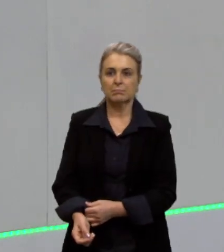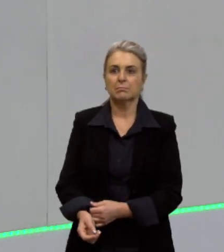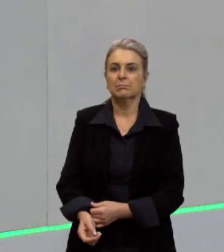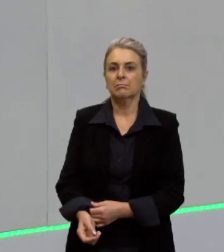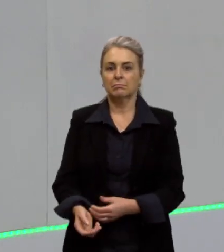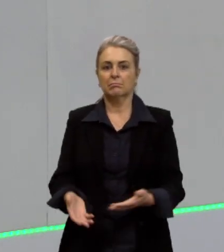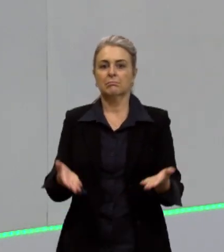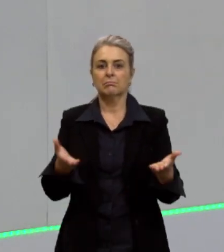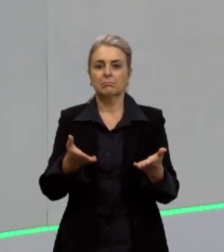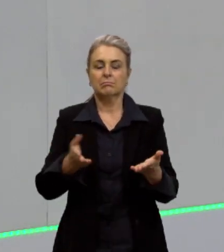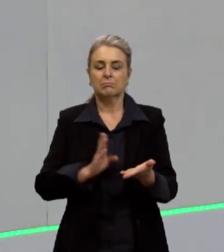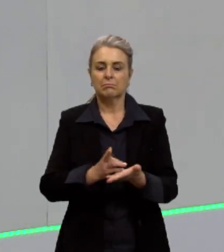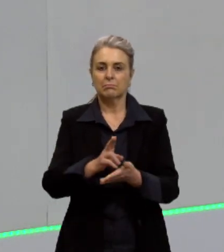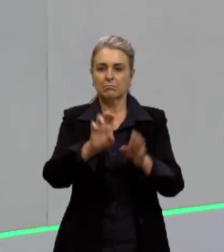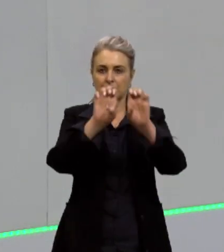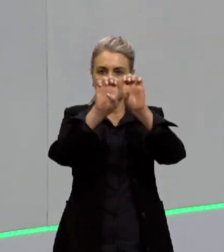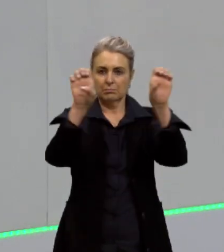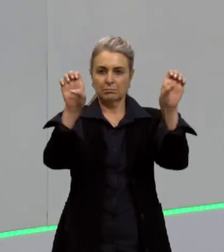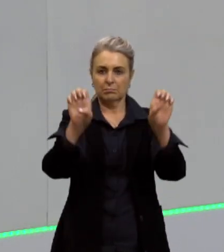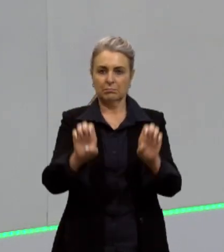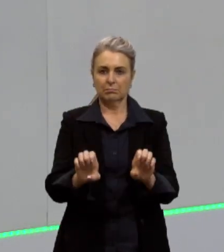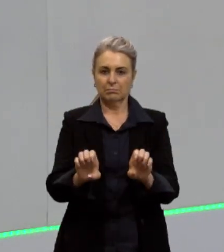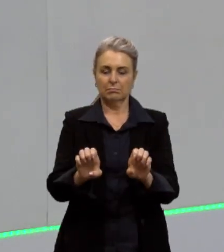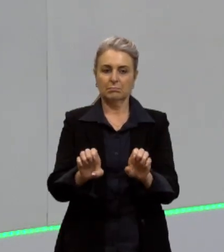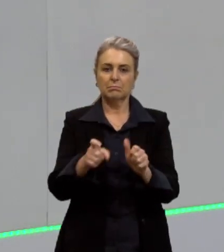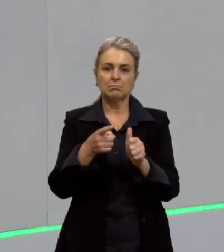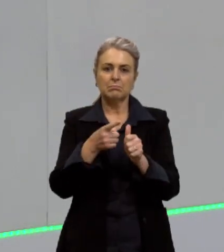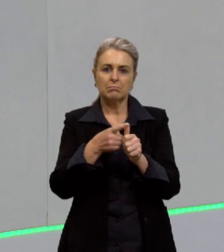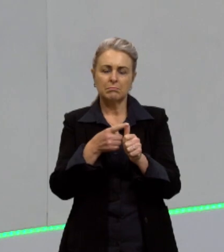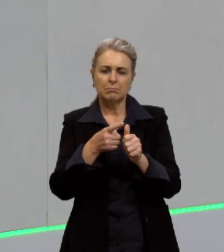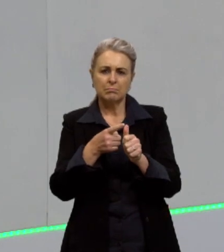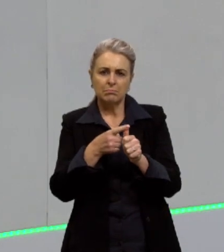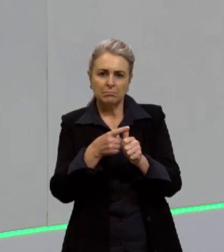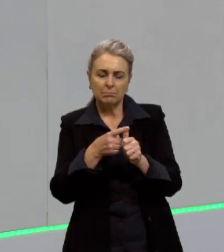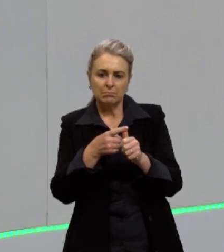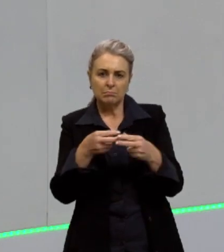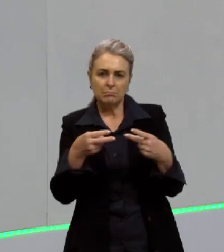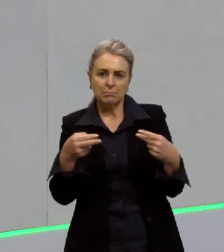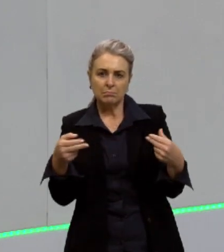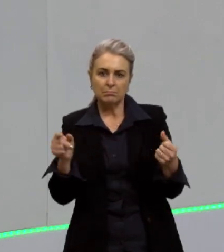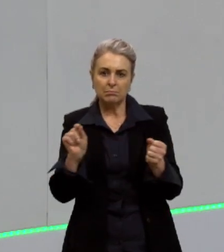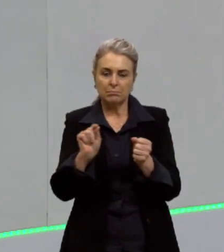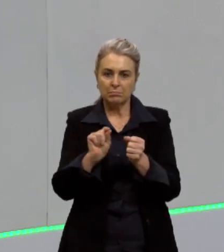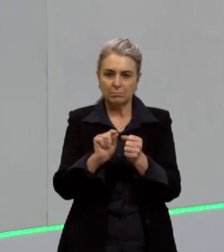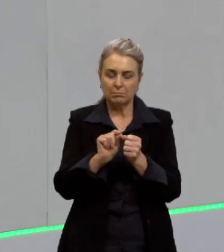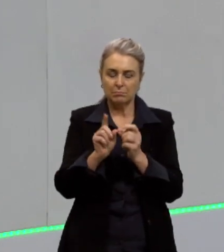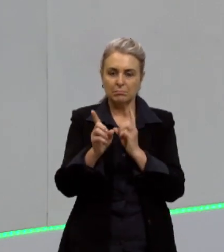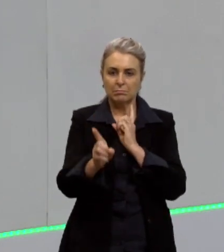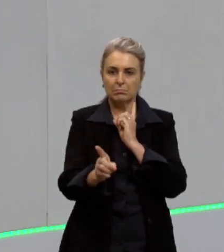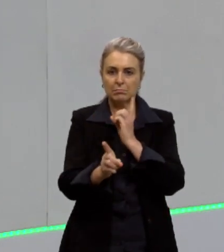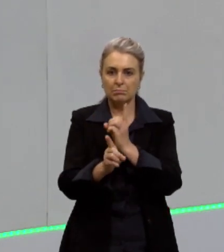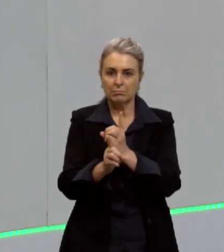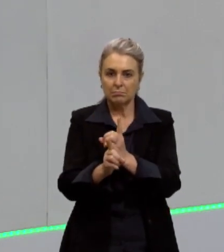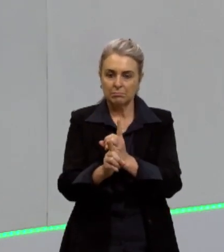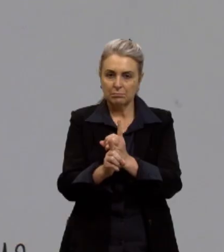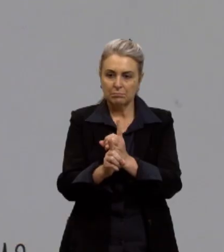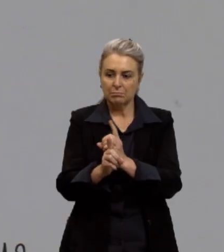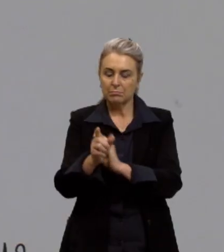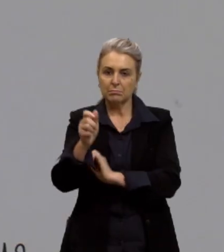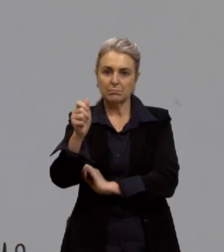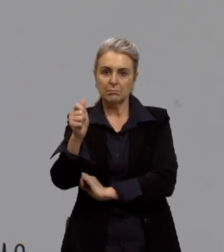equação. Qual a primeira questão que eu faço? O primeiro passo para isso é encontrar o termo